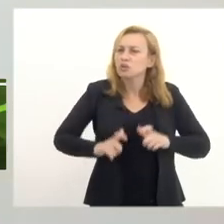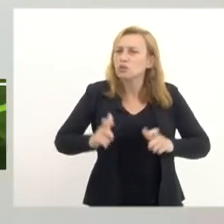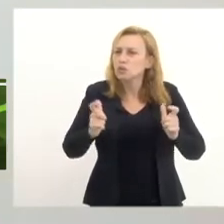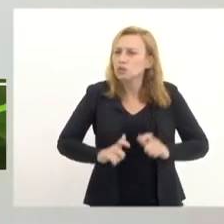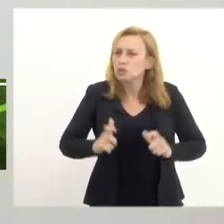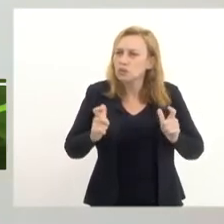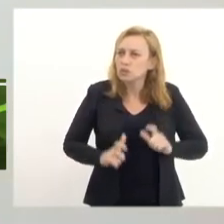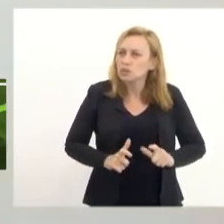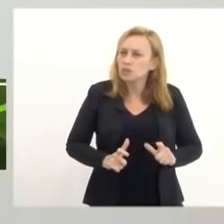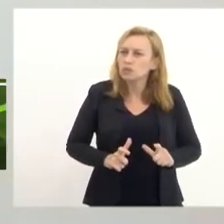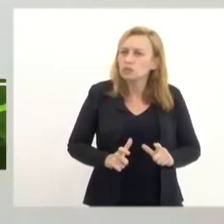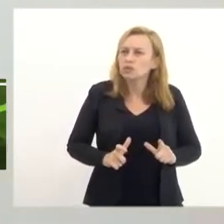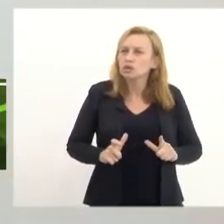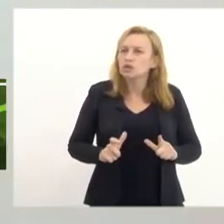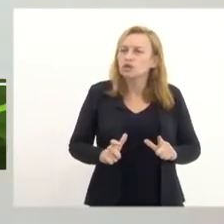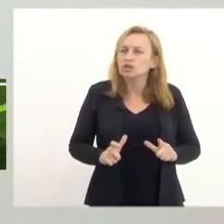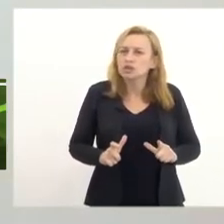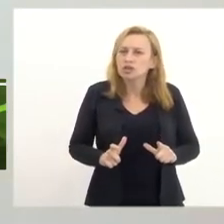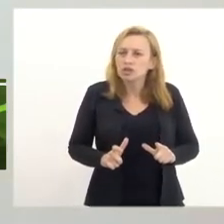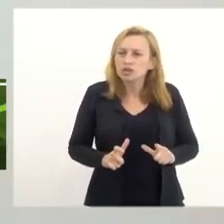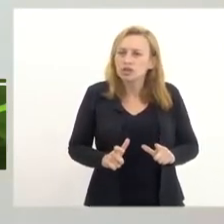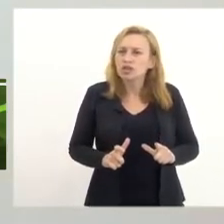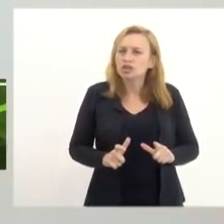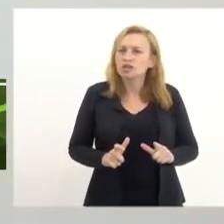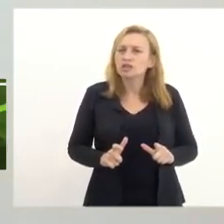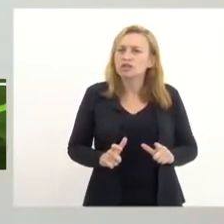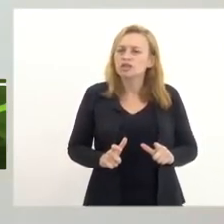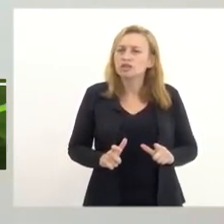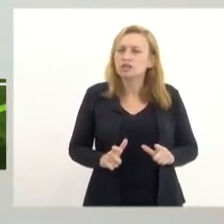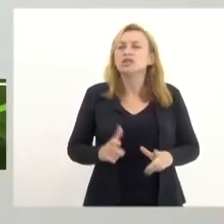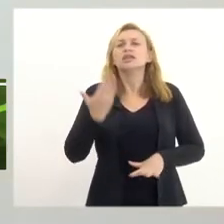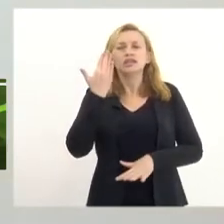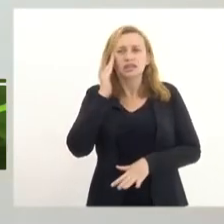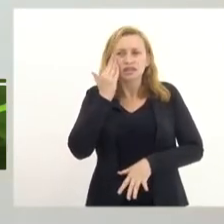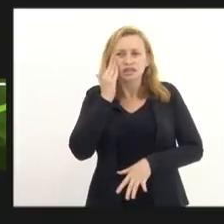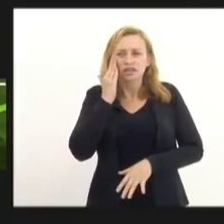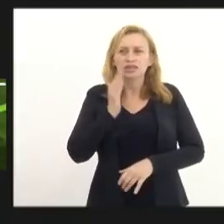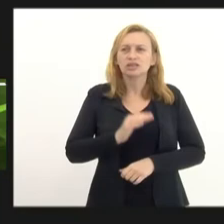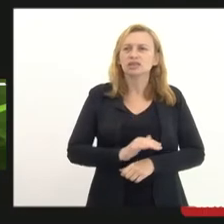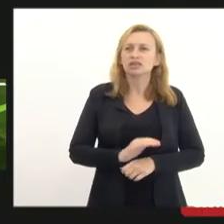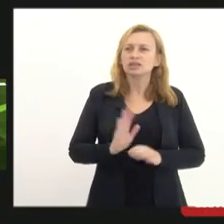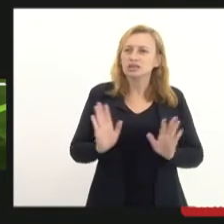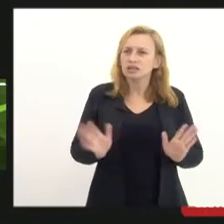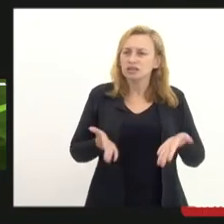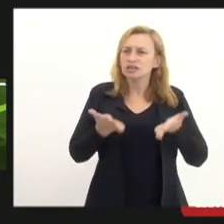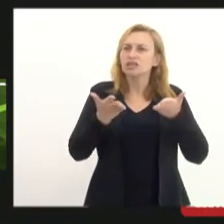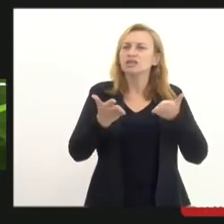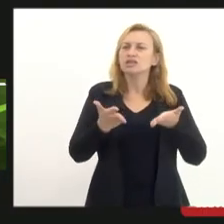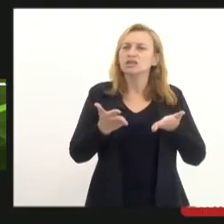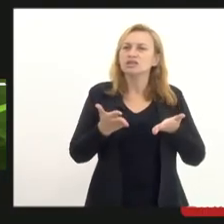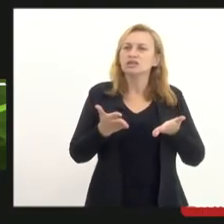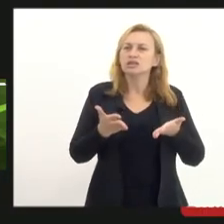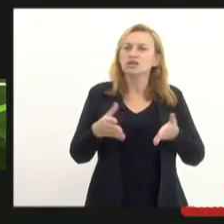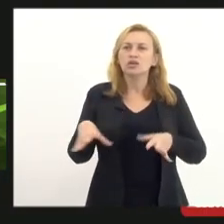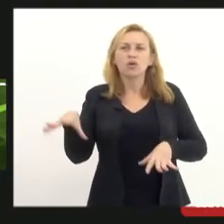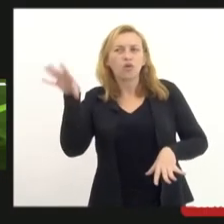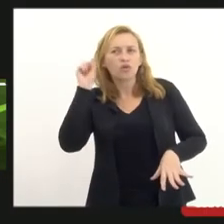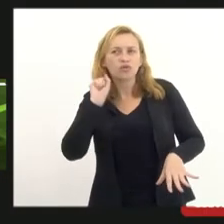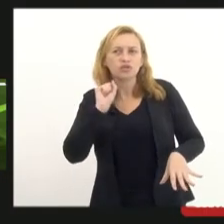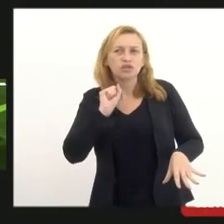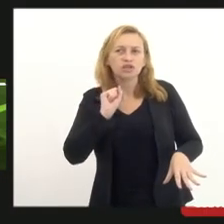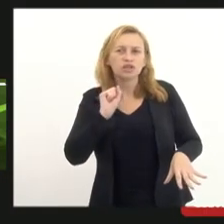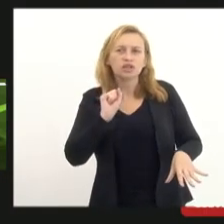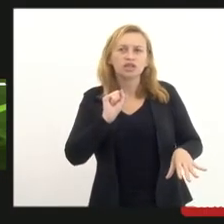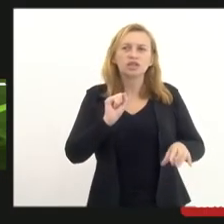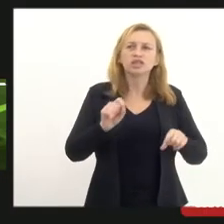cada vez mais local, e a gente entende que iniciativas, escutar um ao outro e